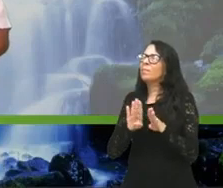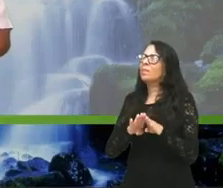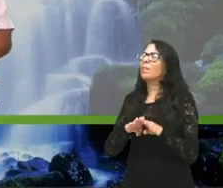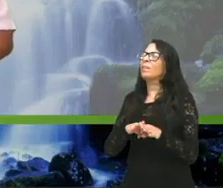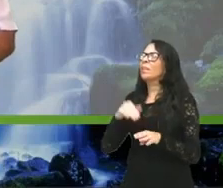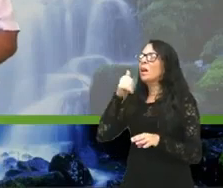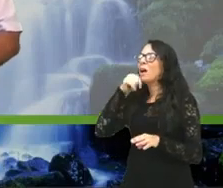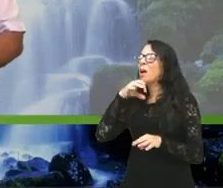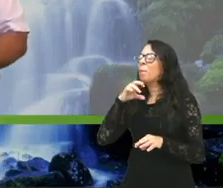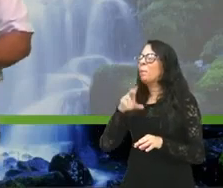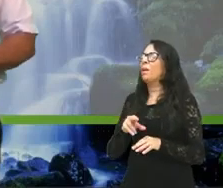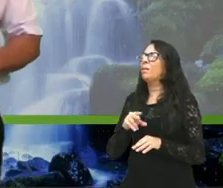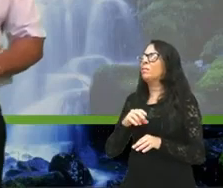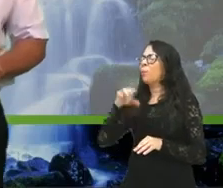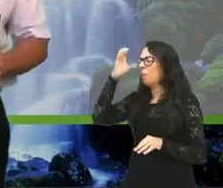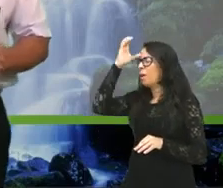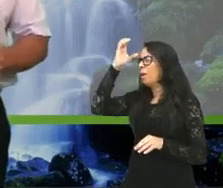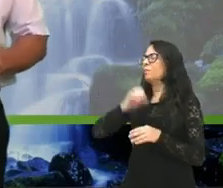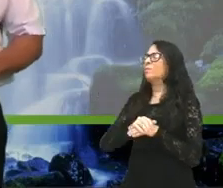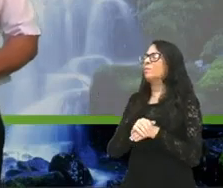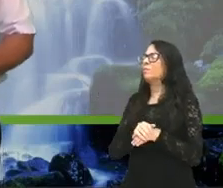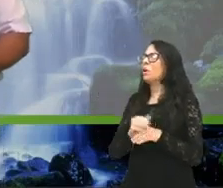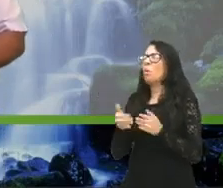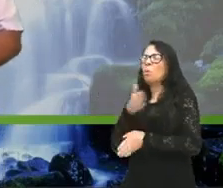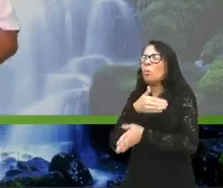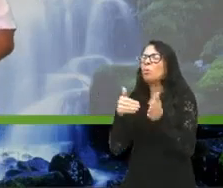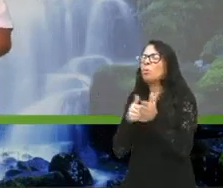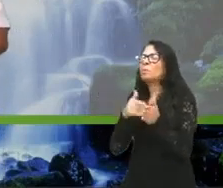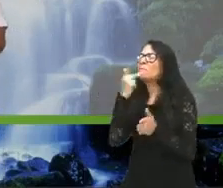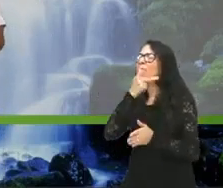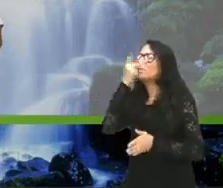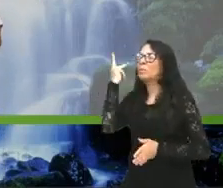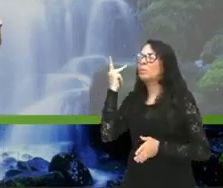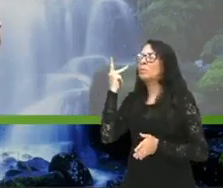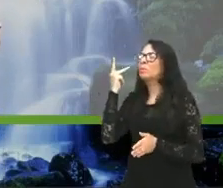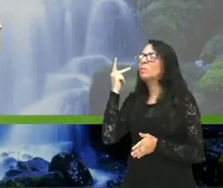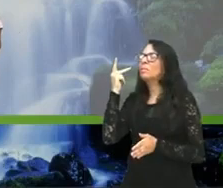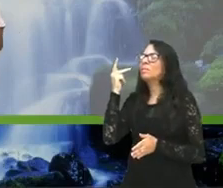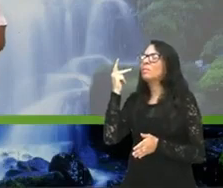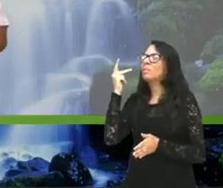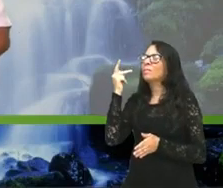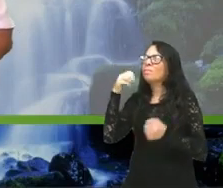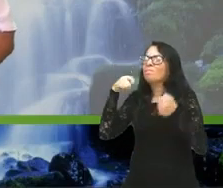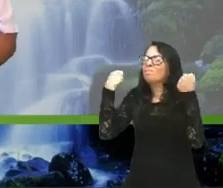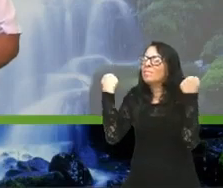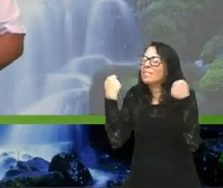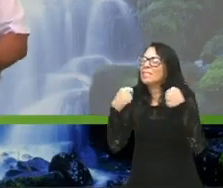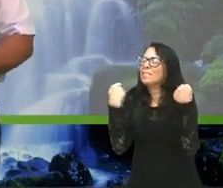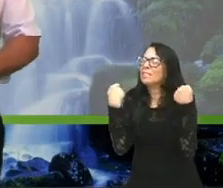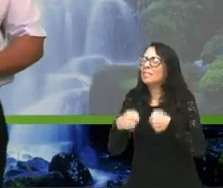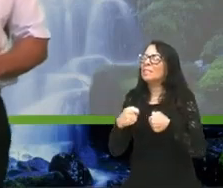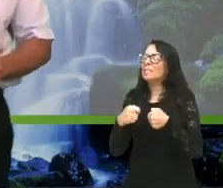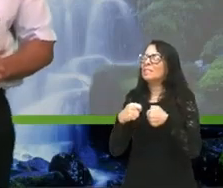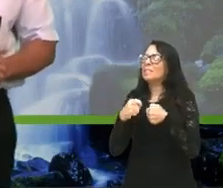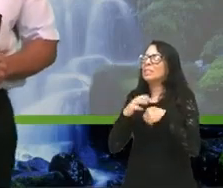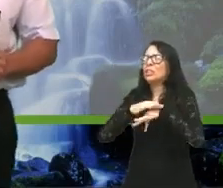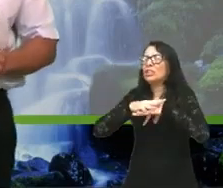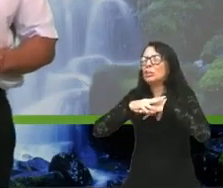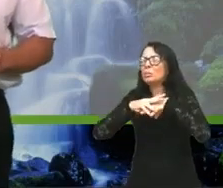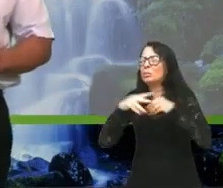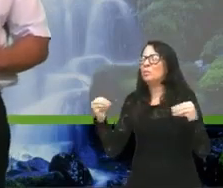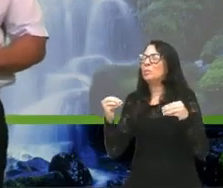pode impedir o ciclo e o avanço do vírus sobre o organismo deles. Por isso nós pedimos, ó Pai, cessa o